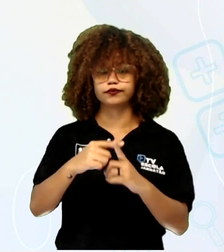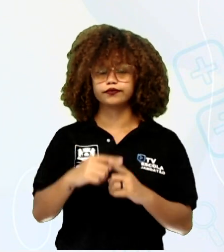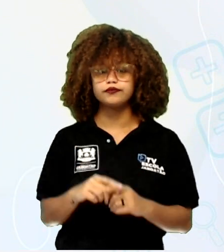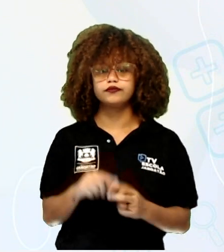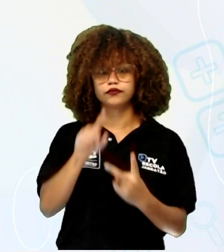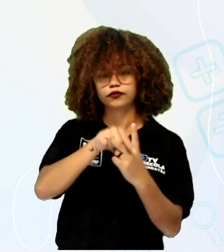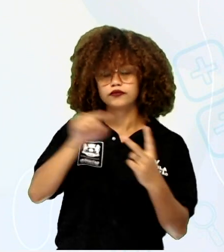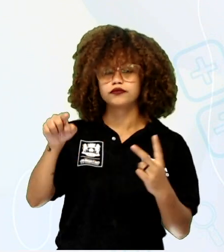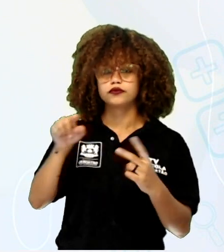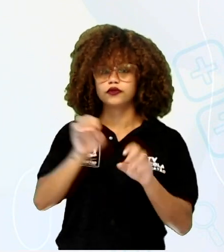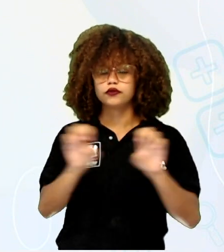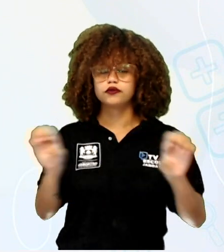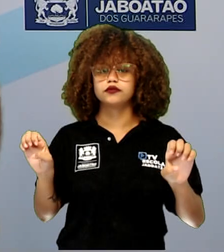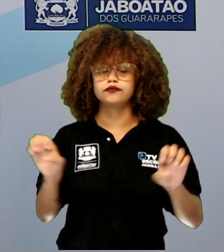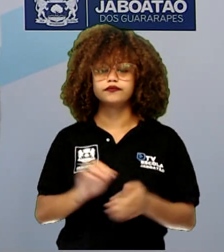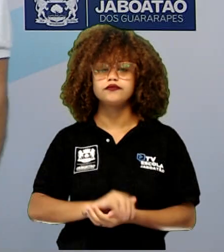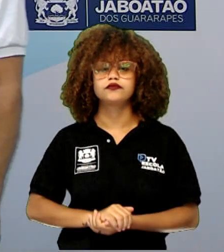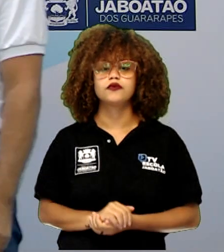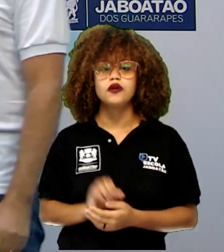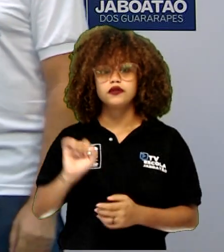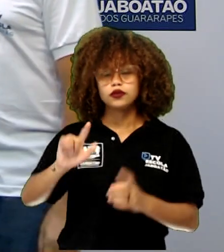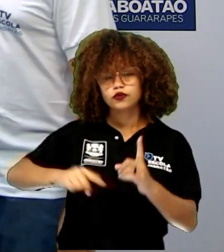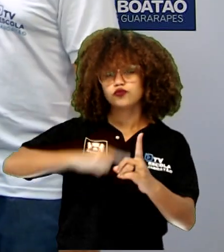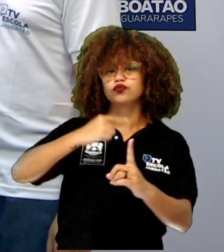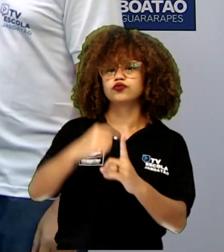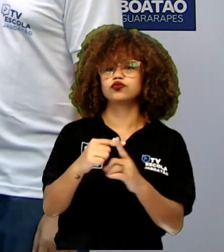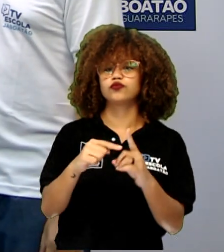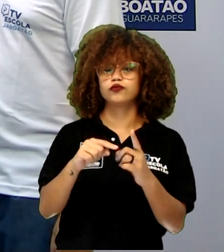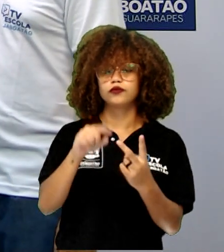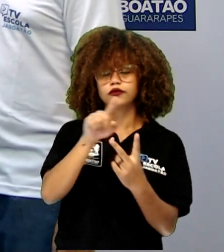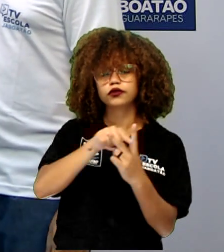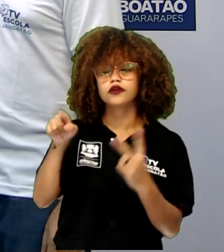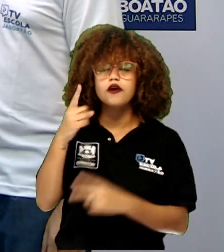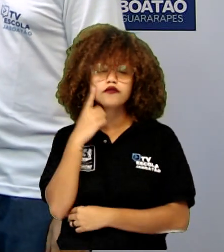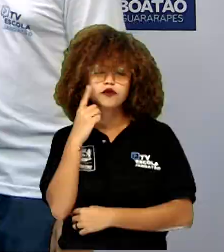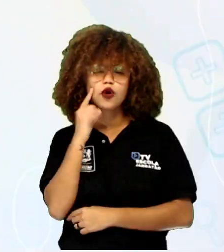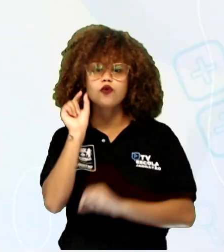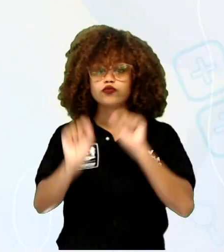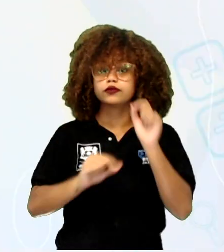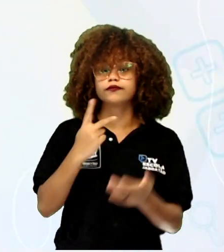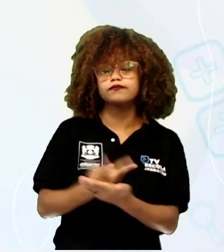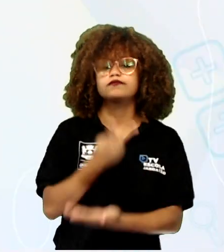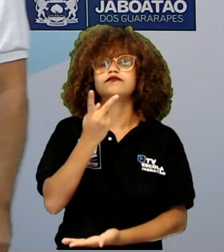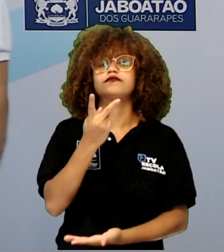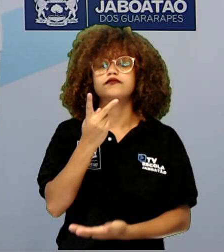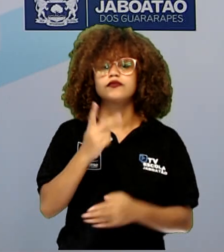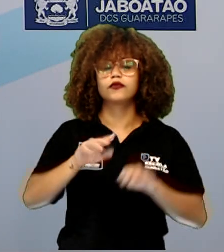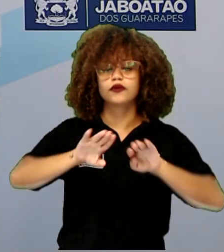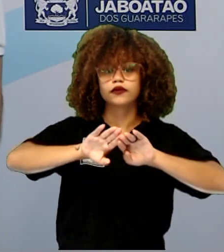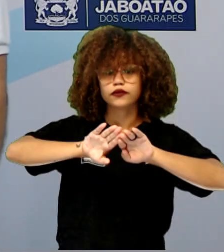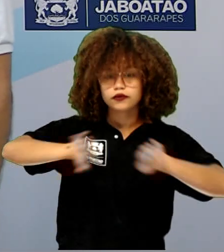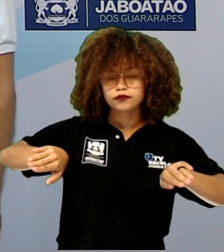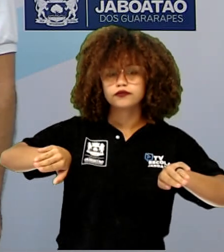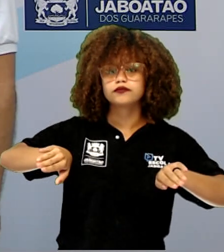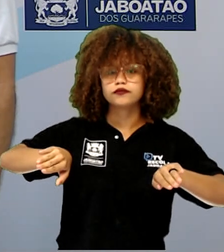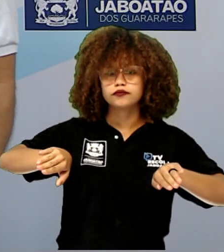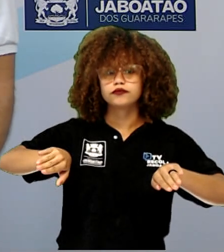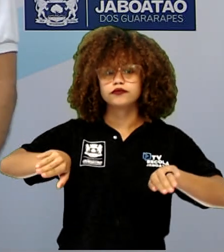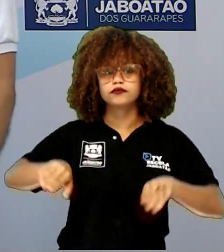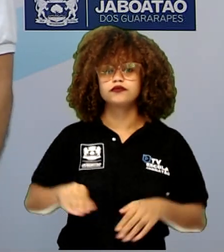quando eu somo as raízes veja o que vai acontecer eu separei